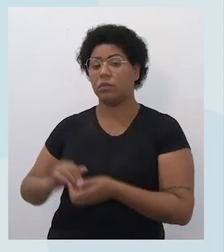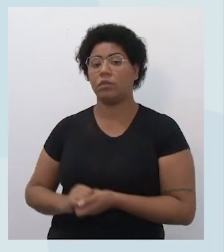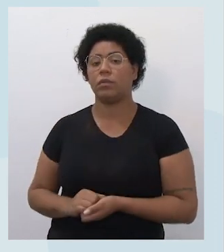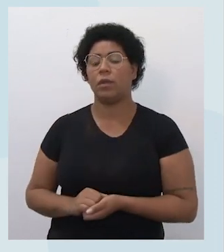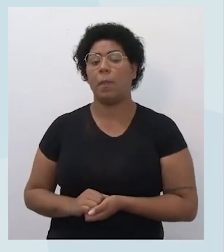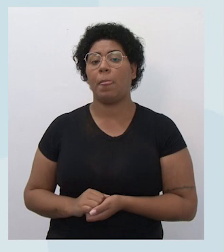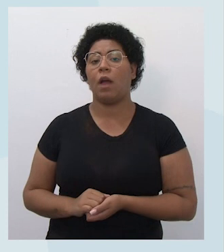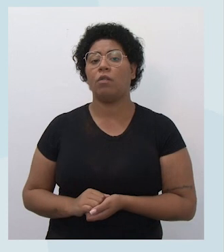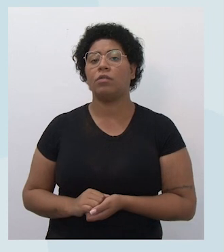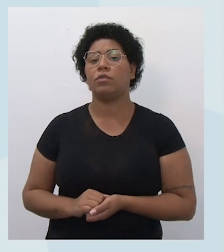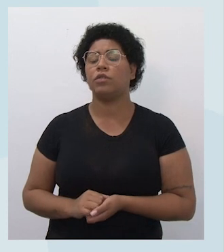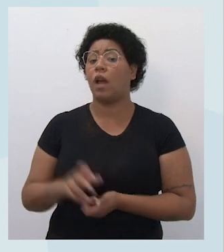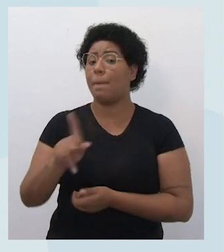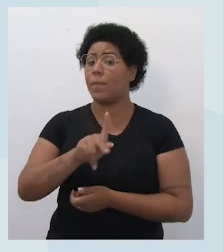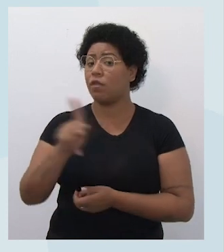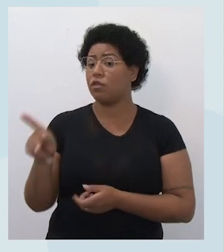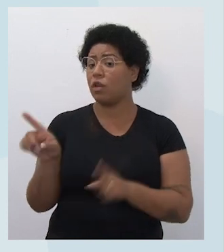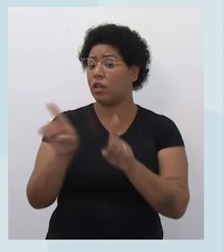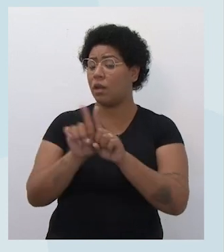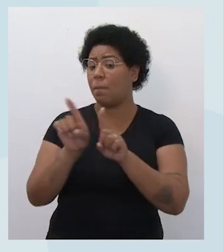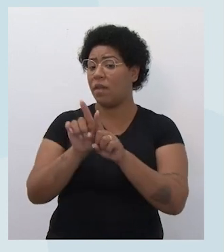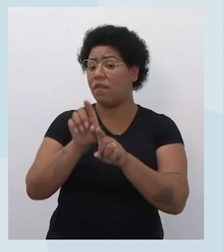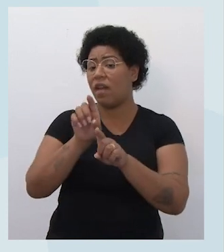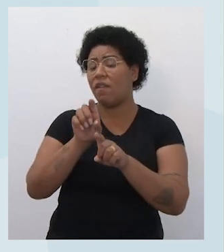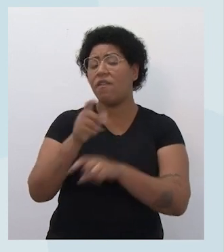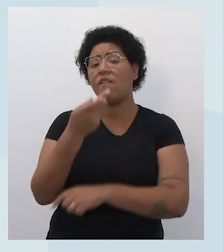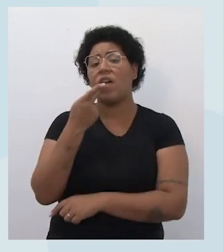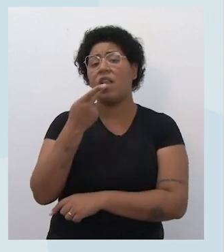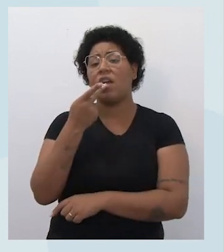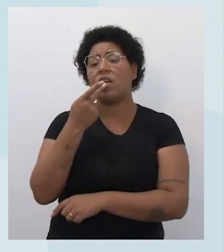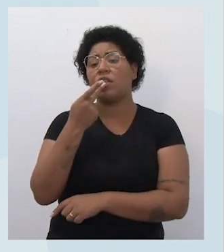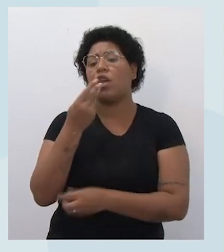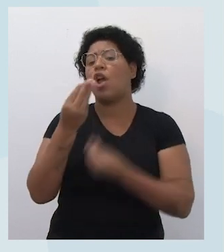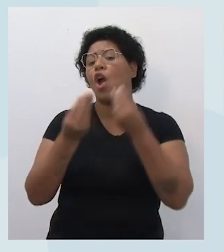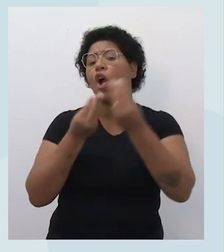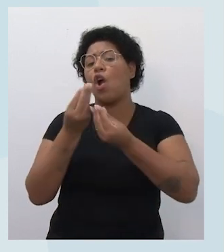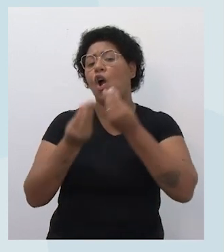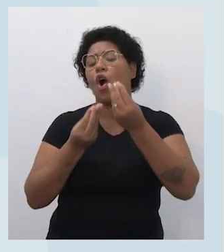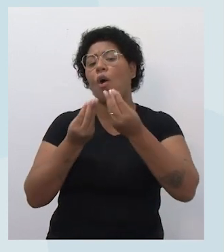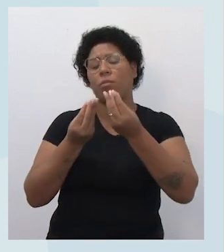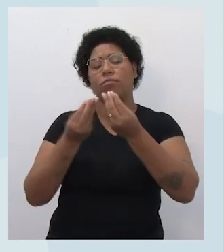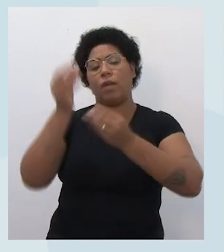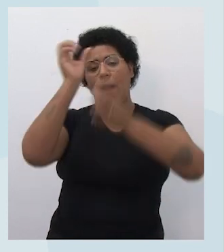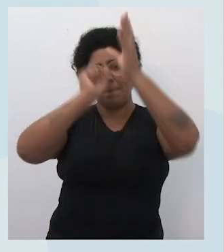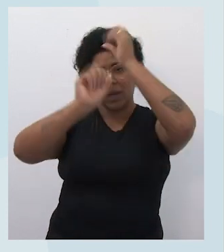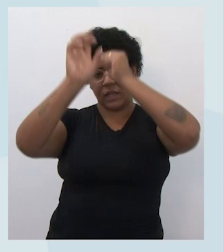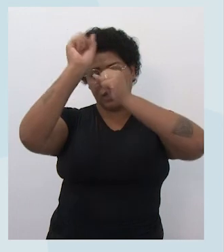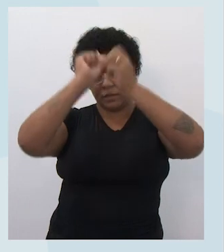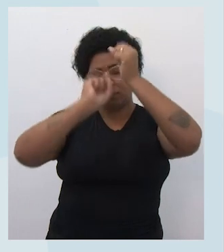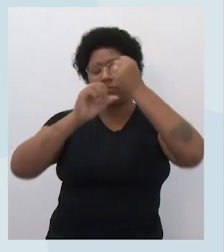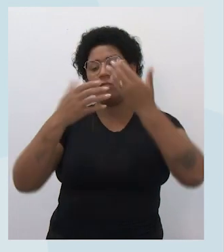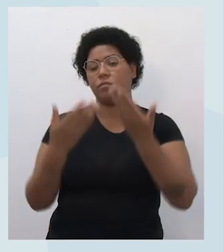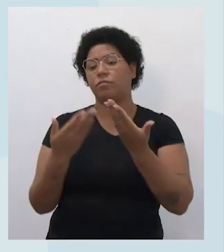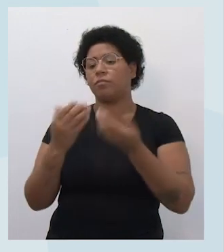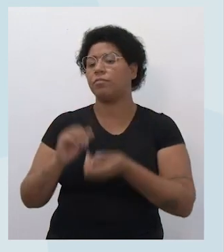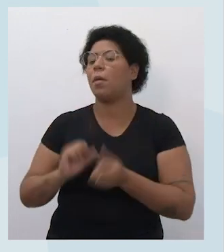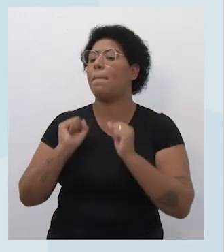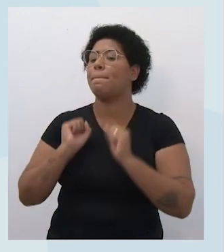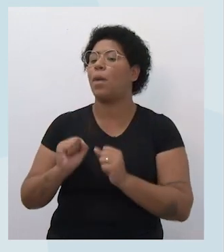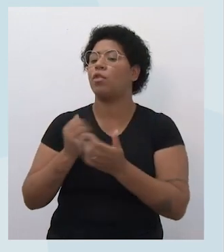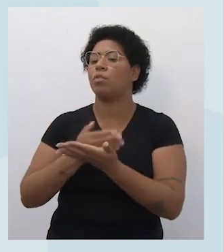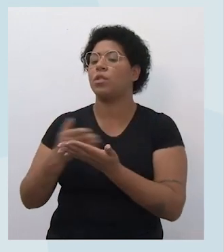onde a professora vai desenvolver mais alguns aspectos sobre a questão da aprendizagem baseada em projetos. Então, pode soltar o vídeo.